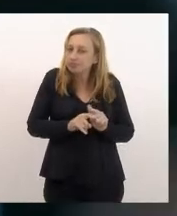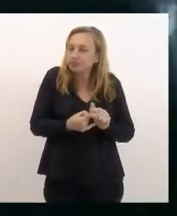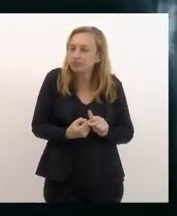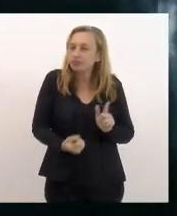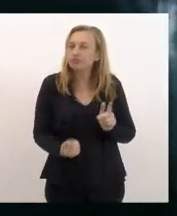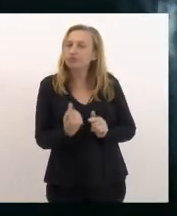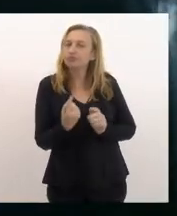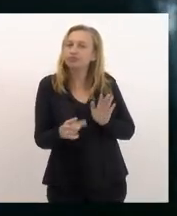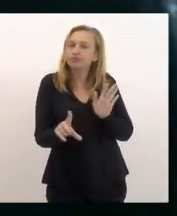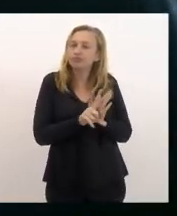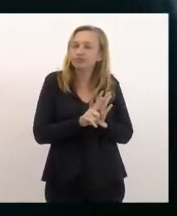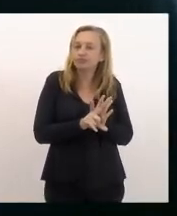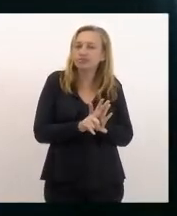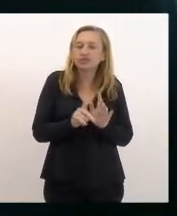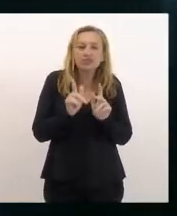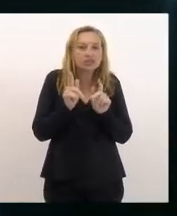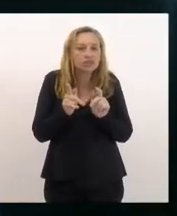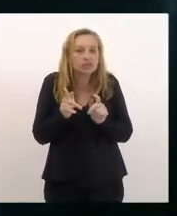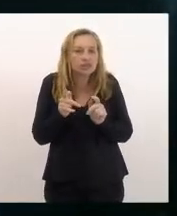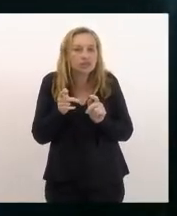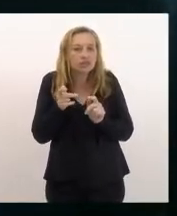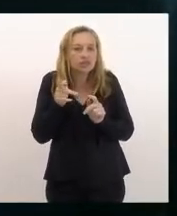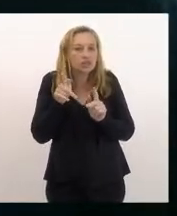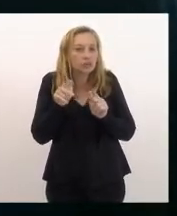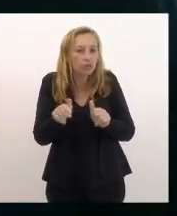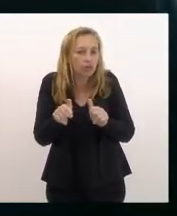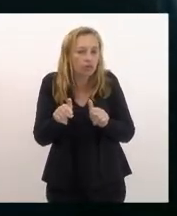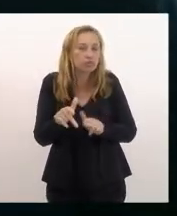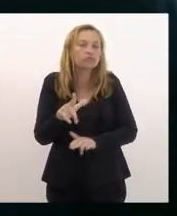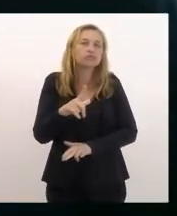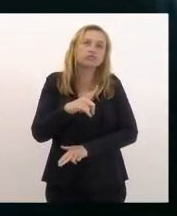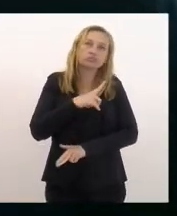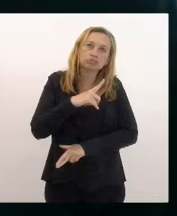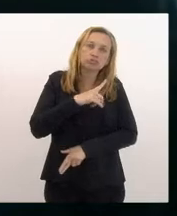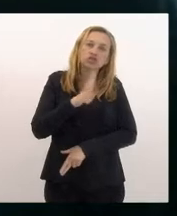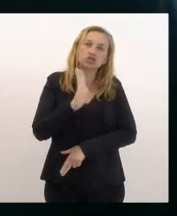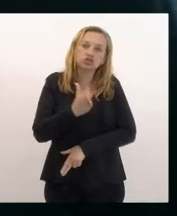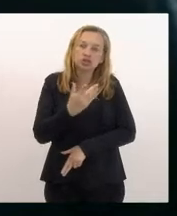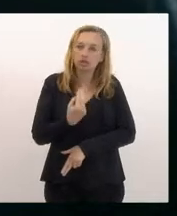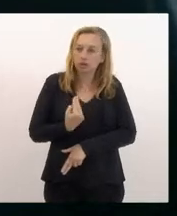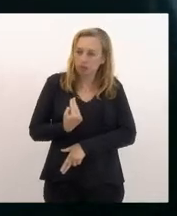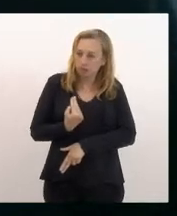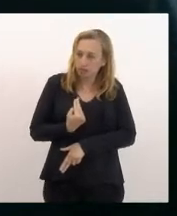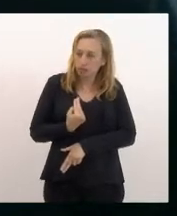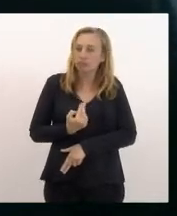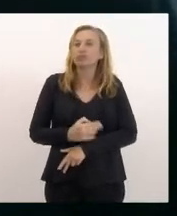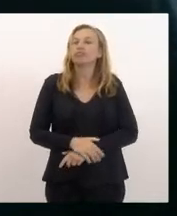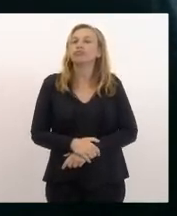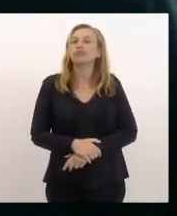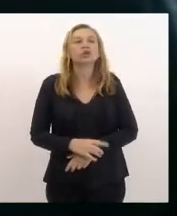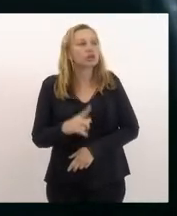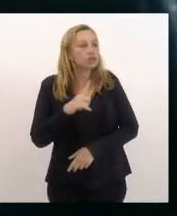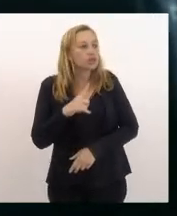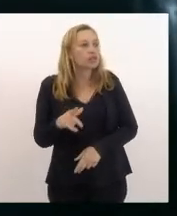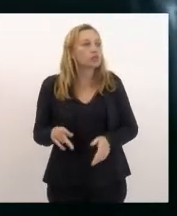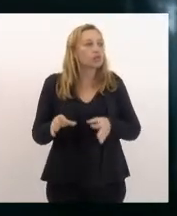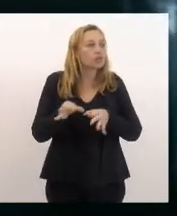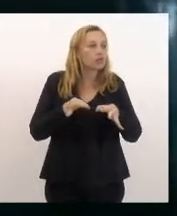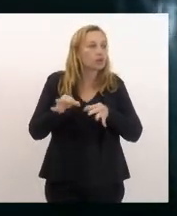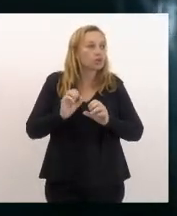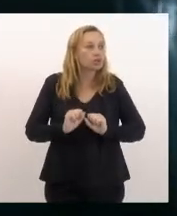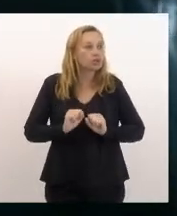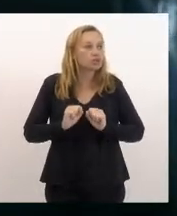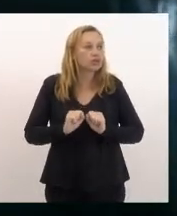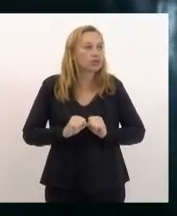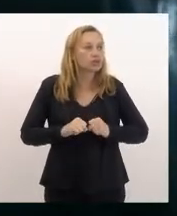uma lei semelhante que já existe de nossa coautoria. A gente tem um programa de enfrentamento